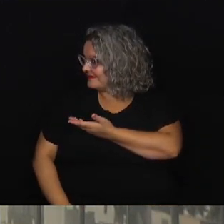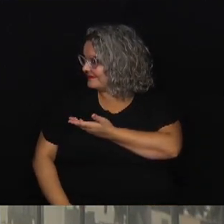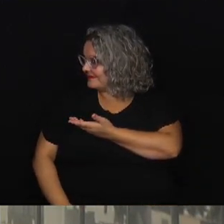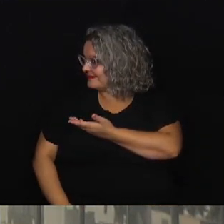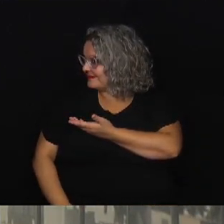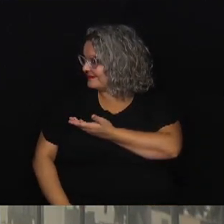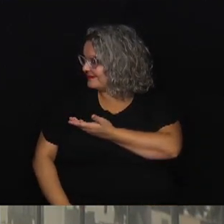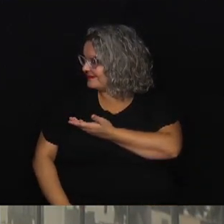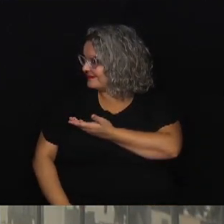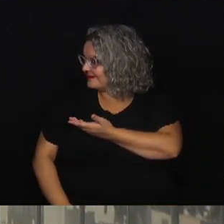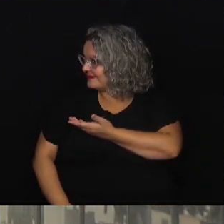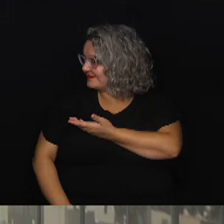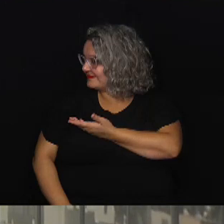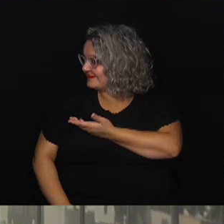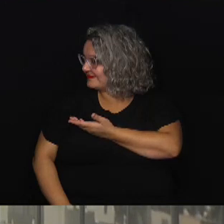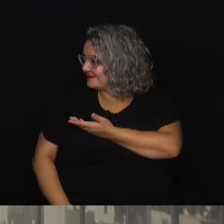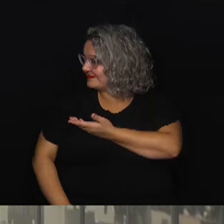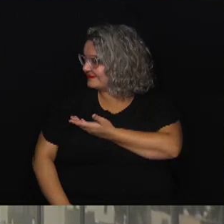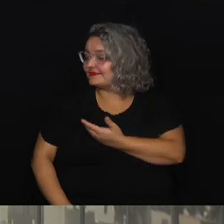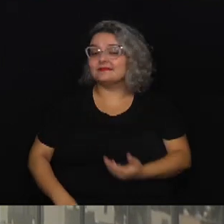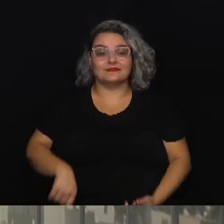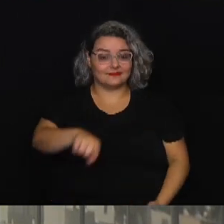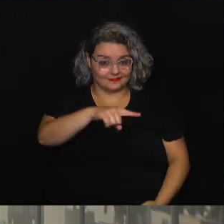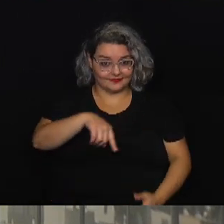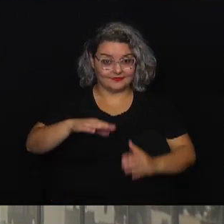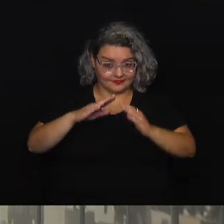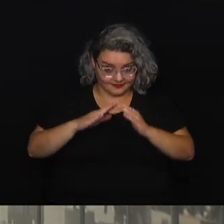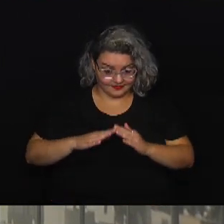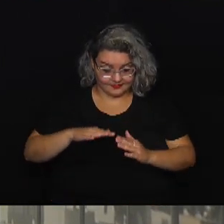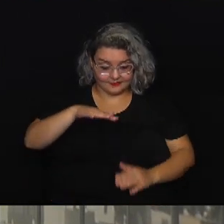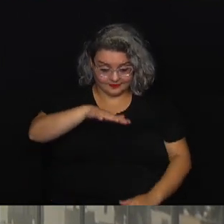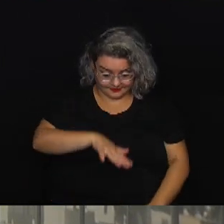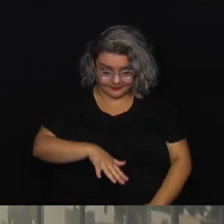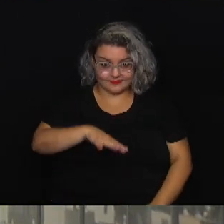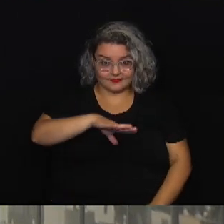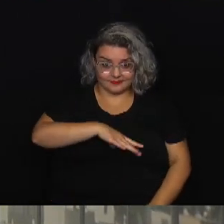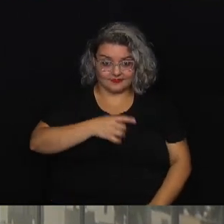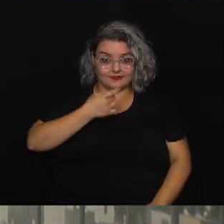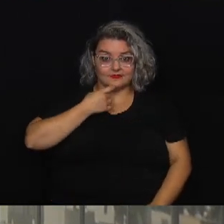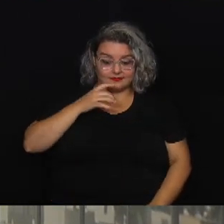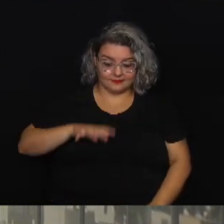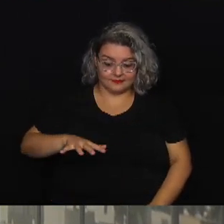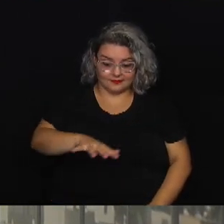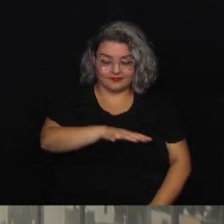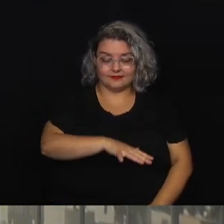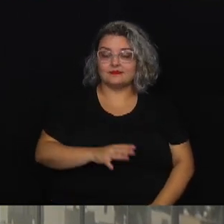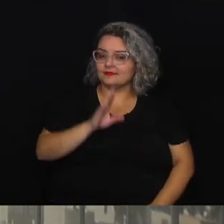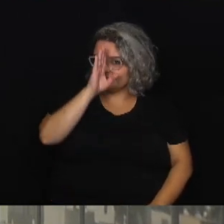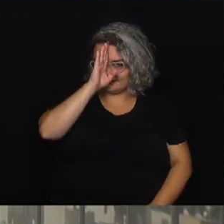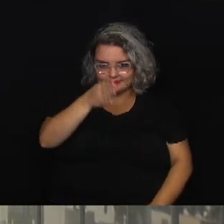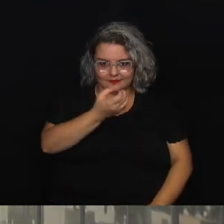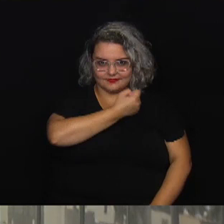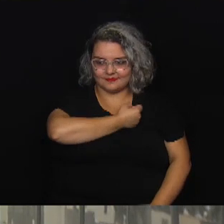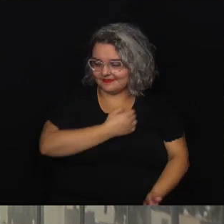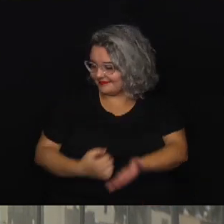o nosso DDD. Para você que é de Campinas e região, pode ir direto no número